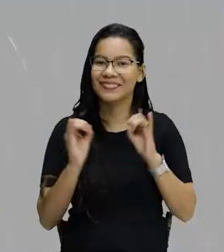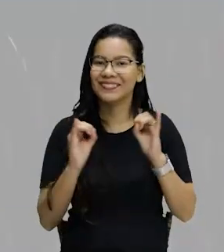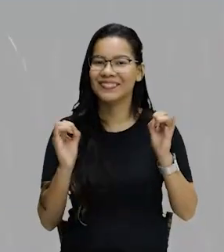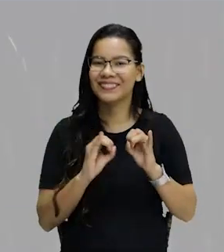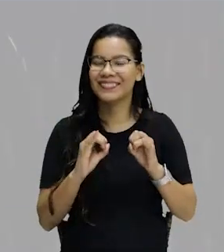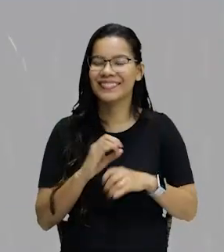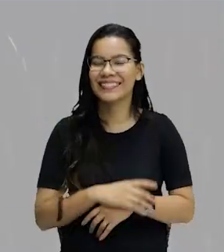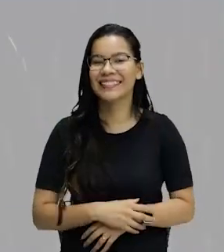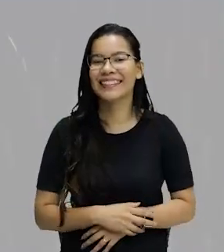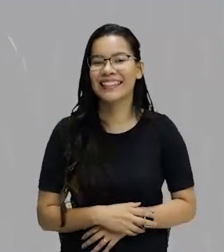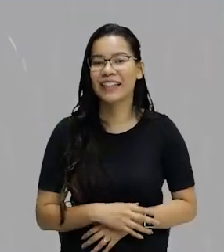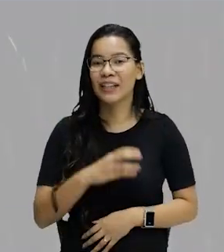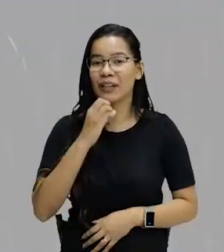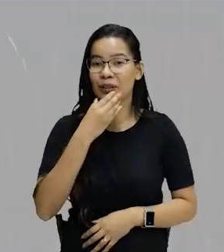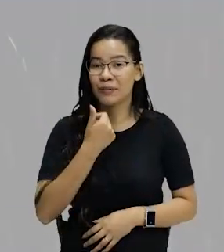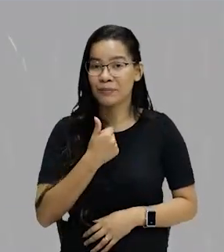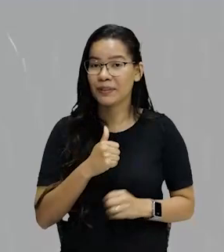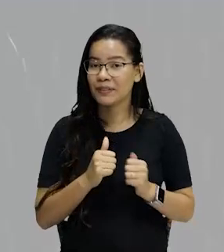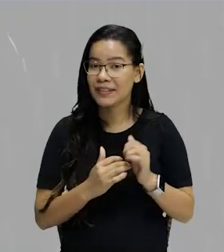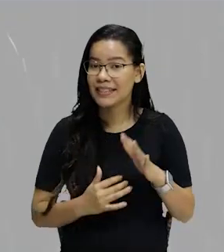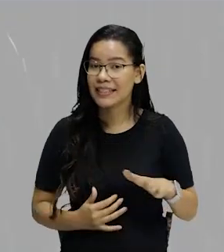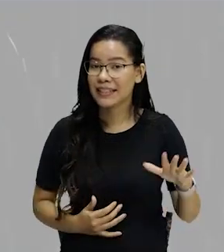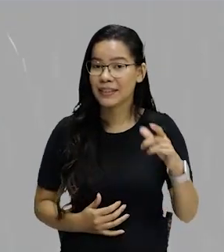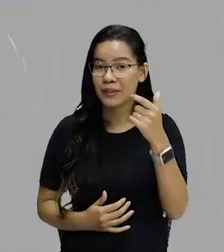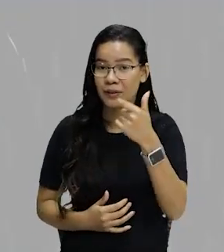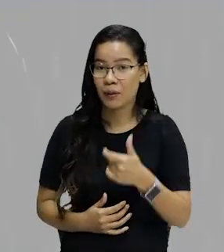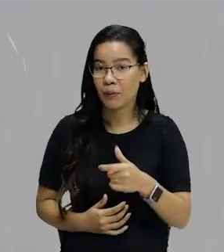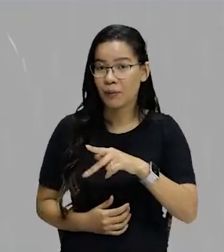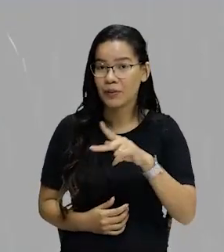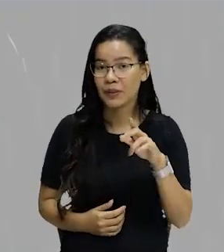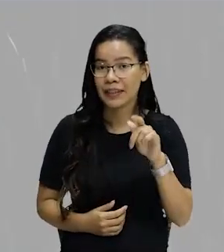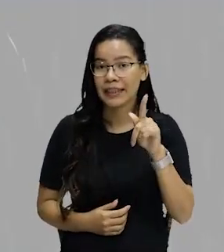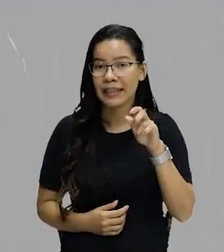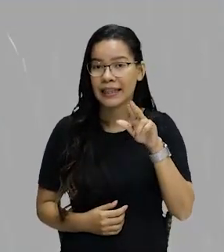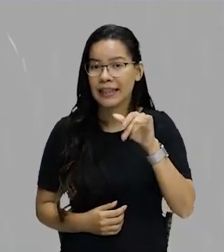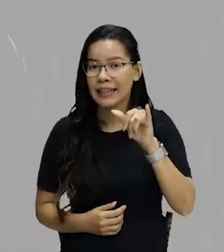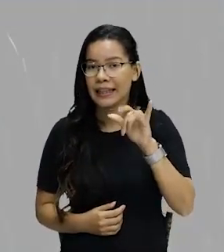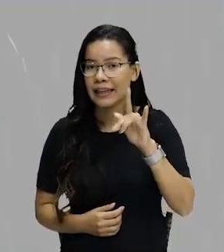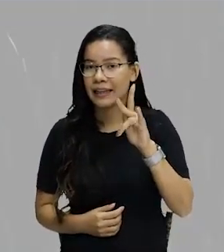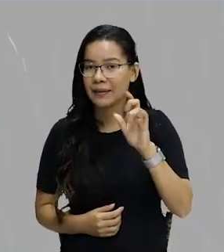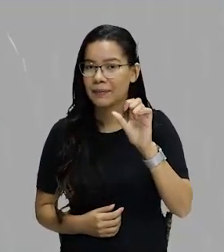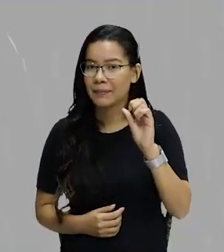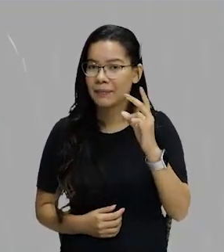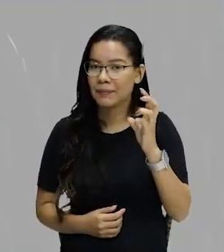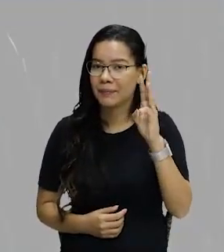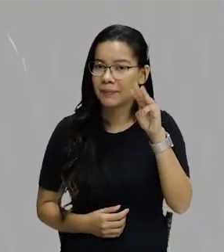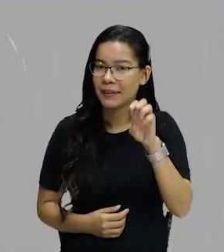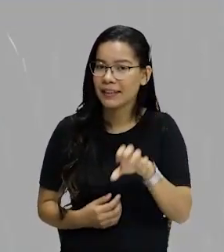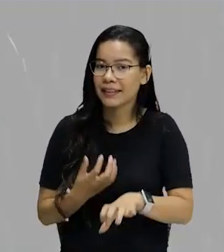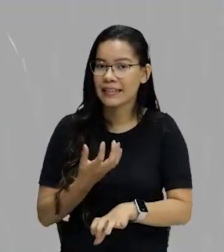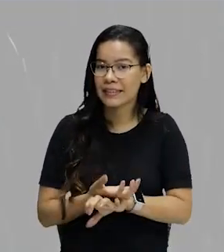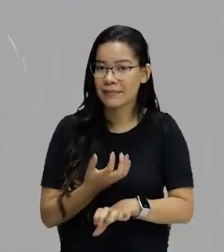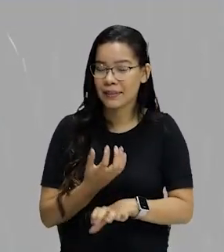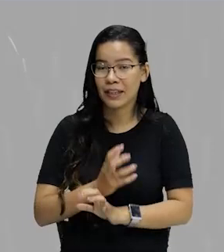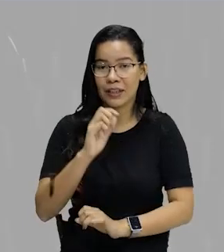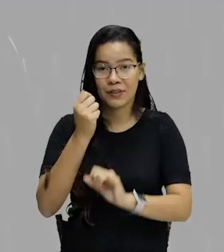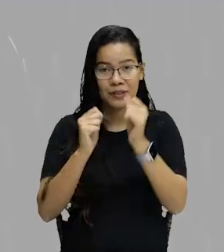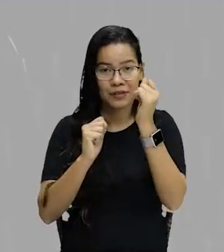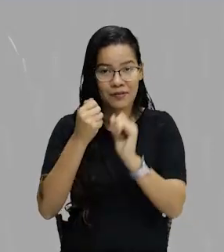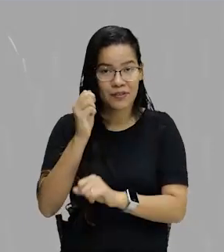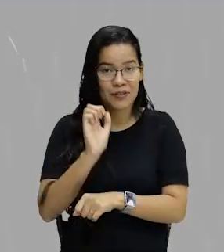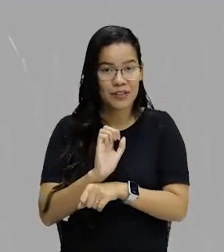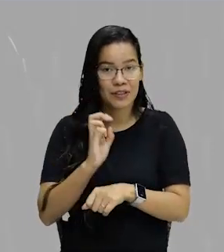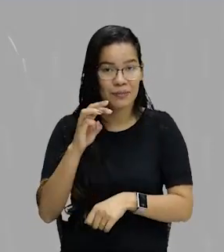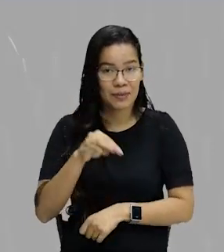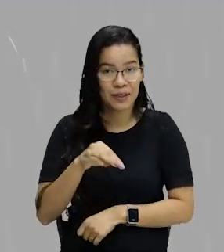Olá, galerinha, tudo bem com vocês? Guilherme Campos aqui, professor de Educação Física da Rede Estadual do Maranhão. E nessa aula de